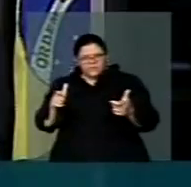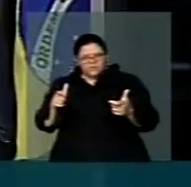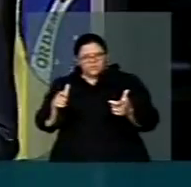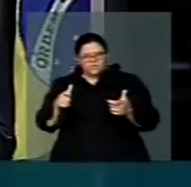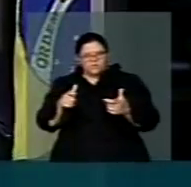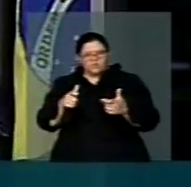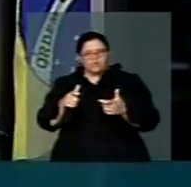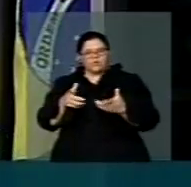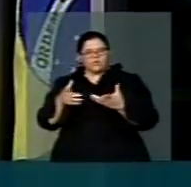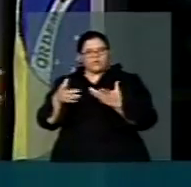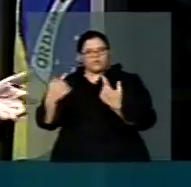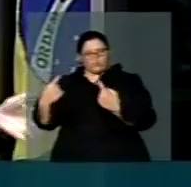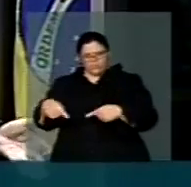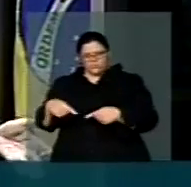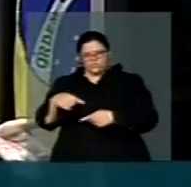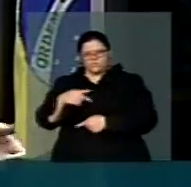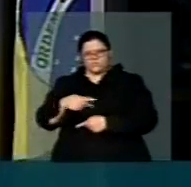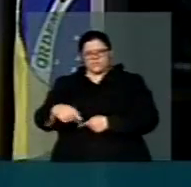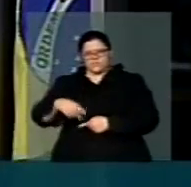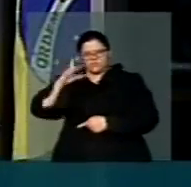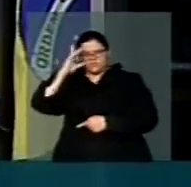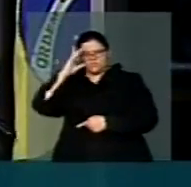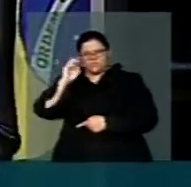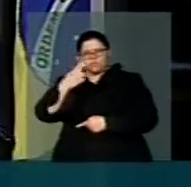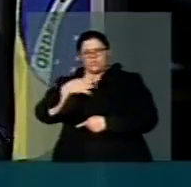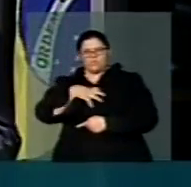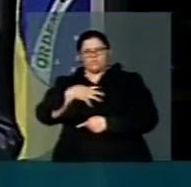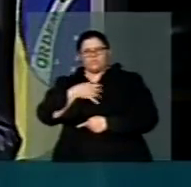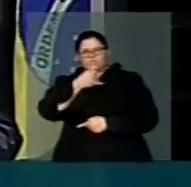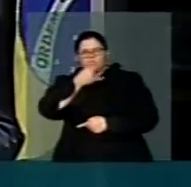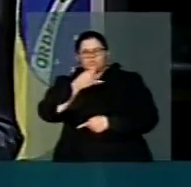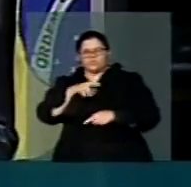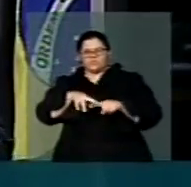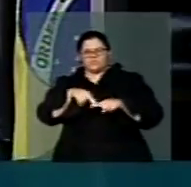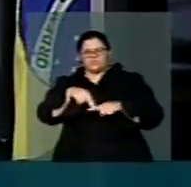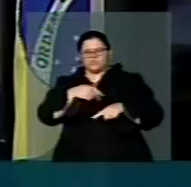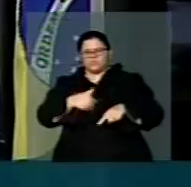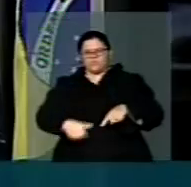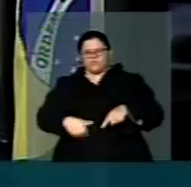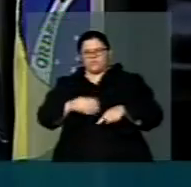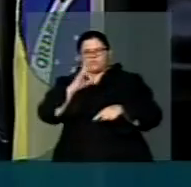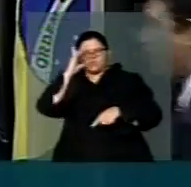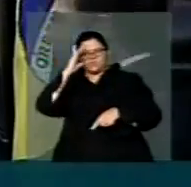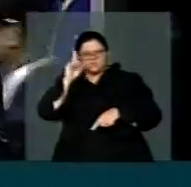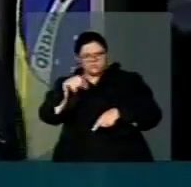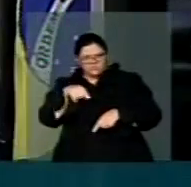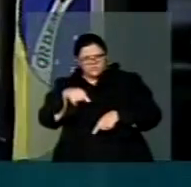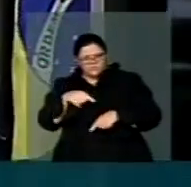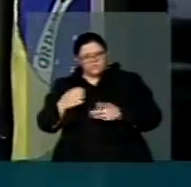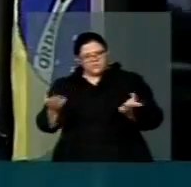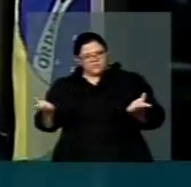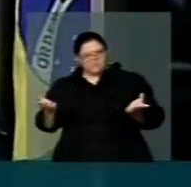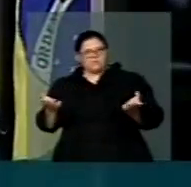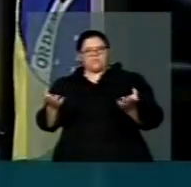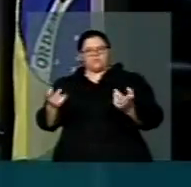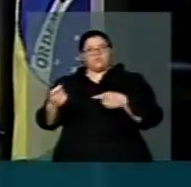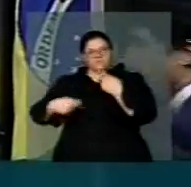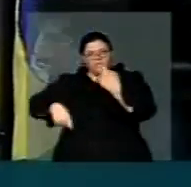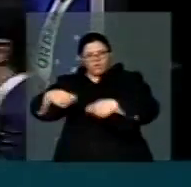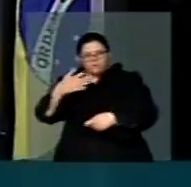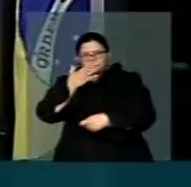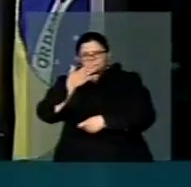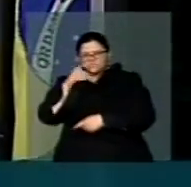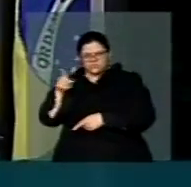que é contra ou não está satisfeita com o governo Dilma Rousseff. É esse tipo de